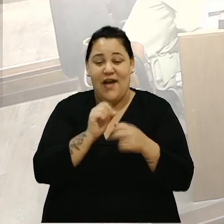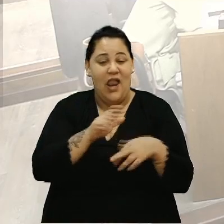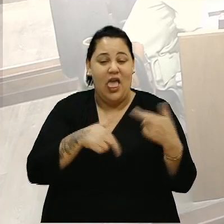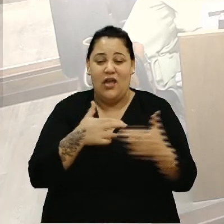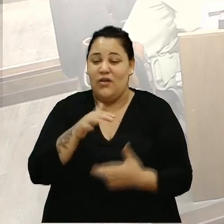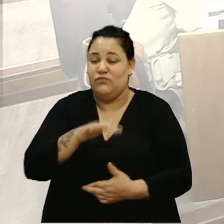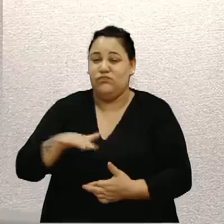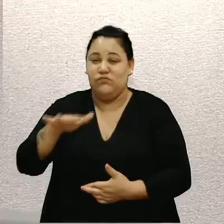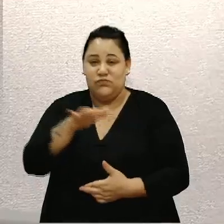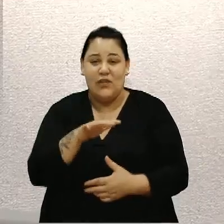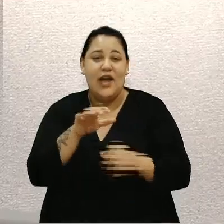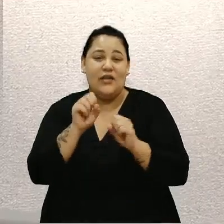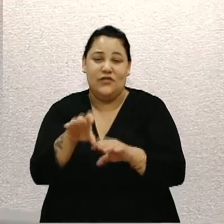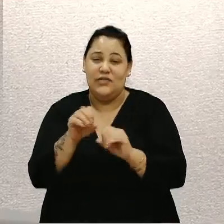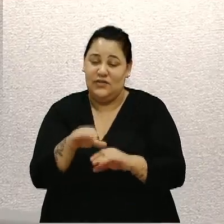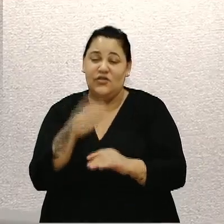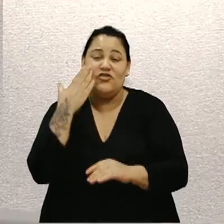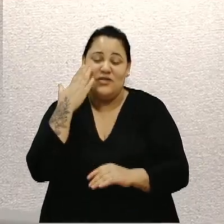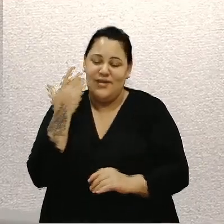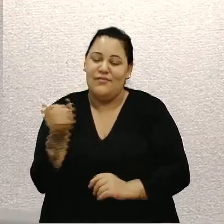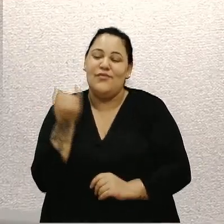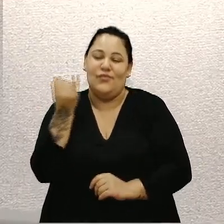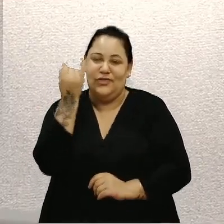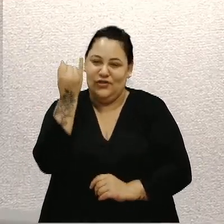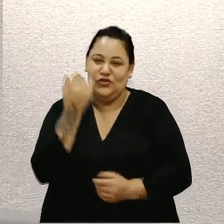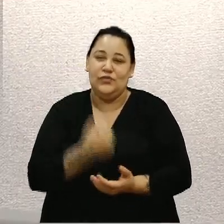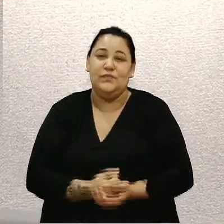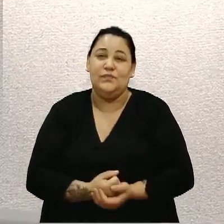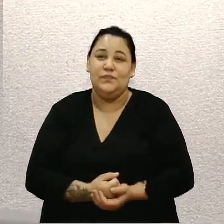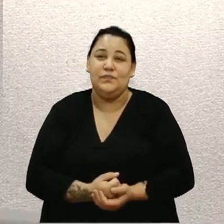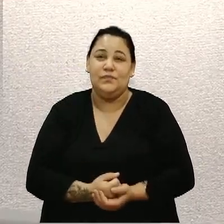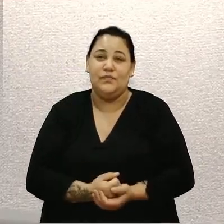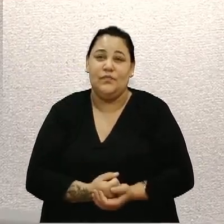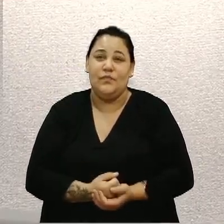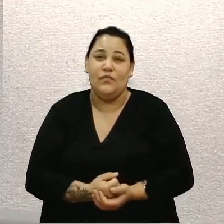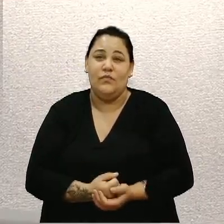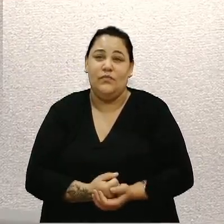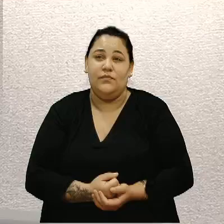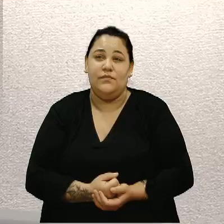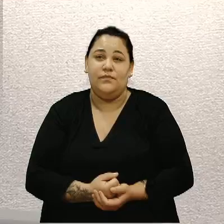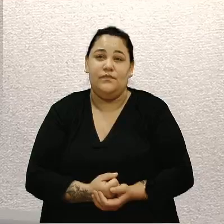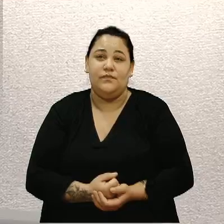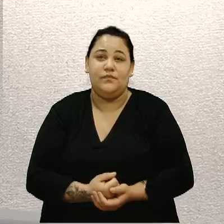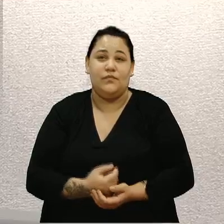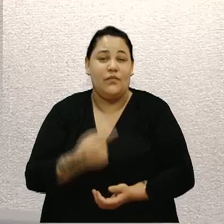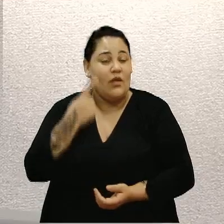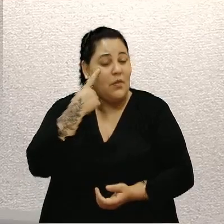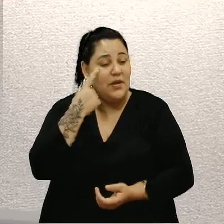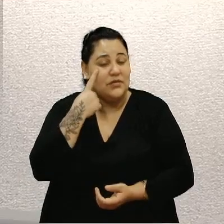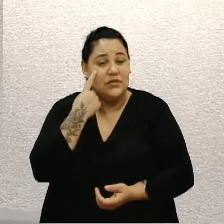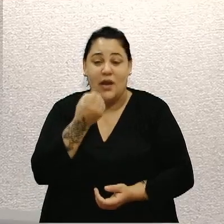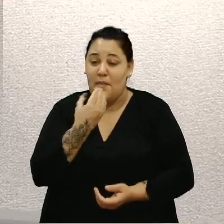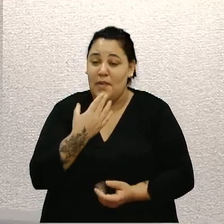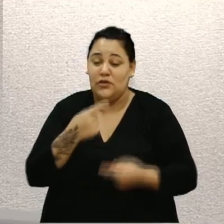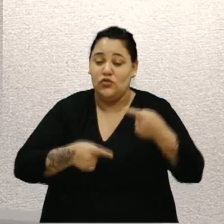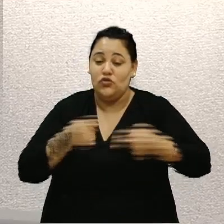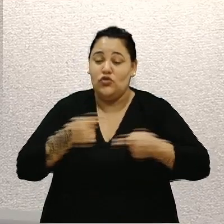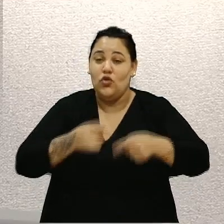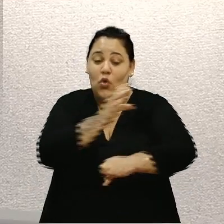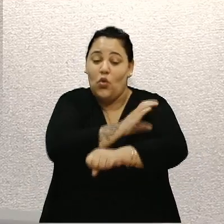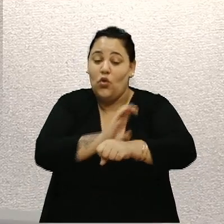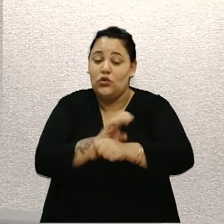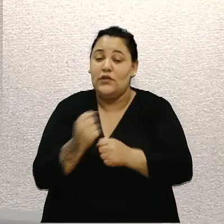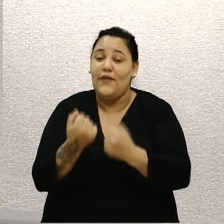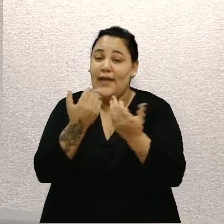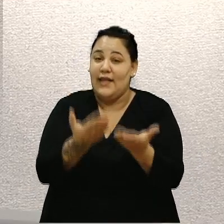sabe a importância da educação como um todo. Porém, eu penso que tem que ser muito bem discutido os cursos que serão